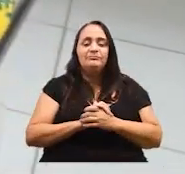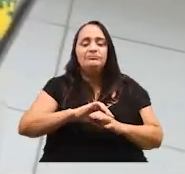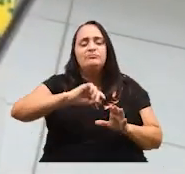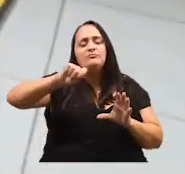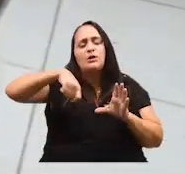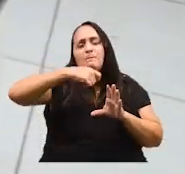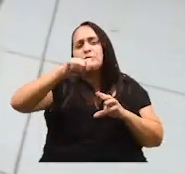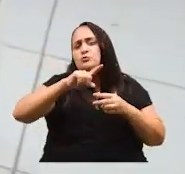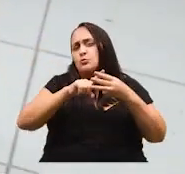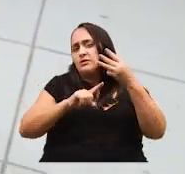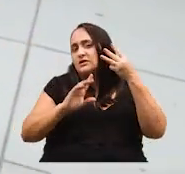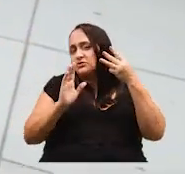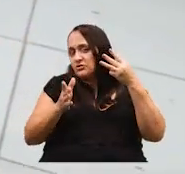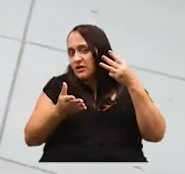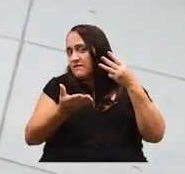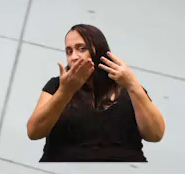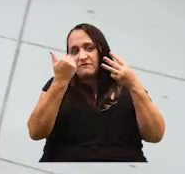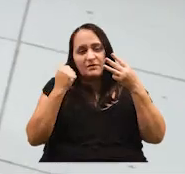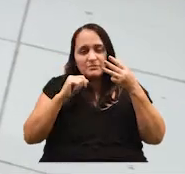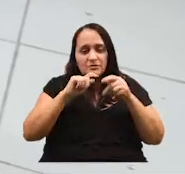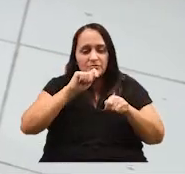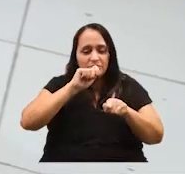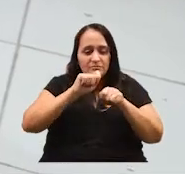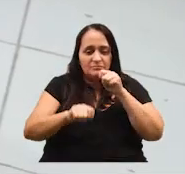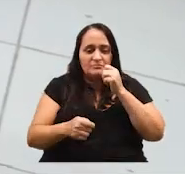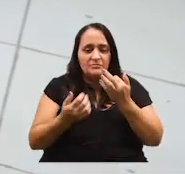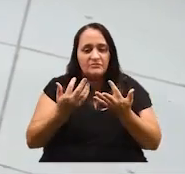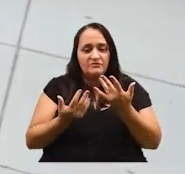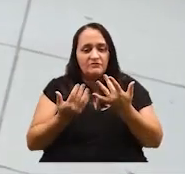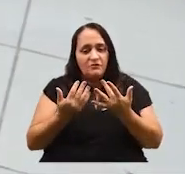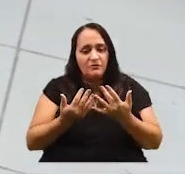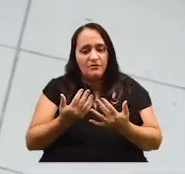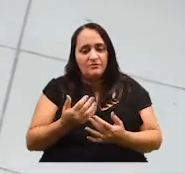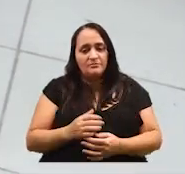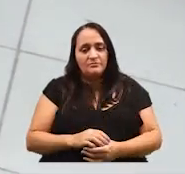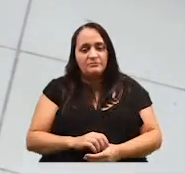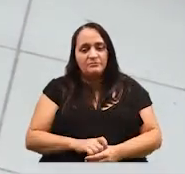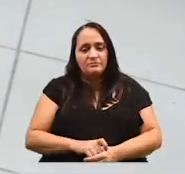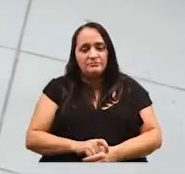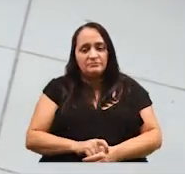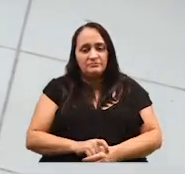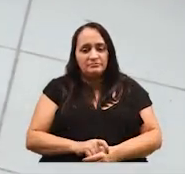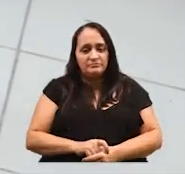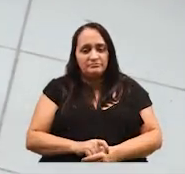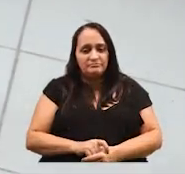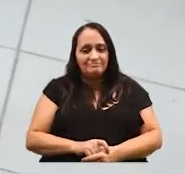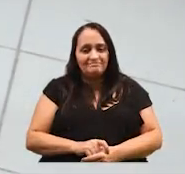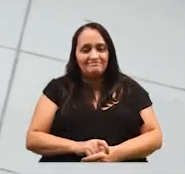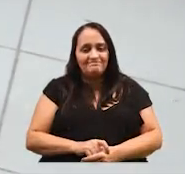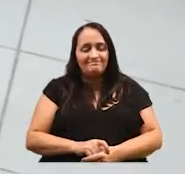gente vai agora? Fogo. Pro fogão. Isso mesmo. E